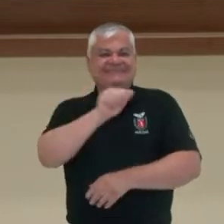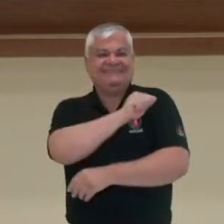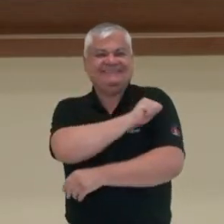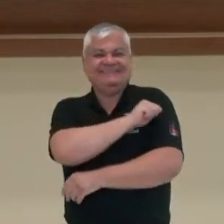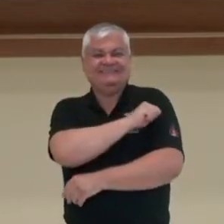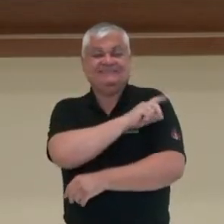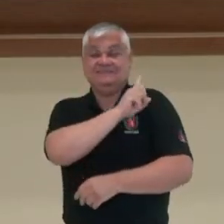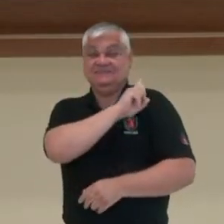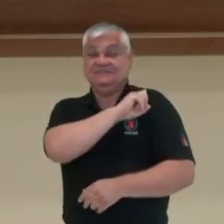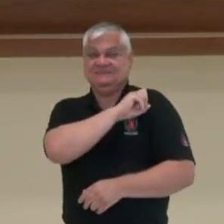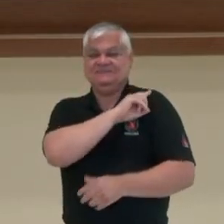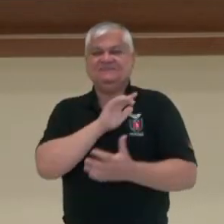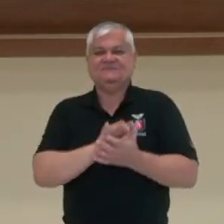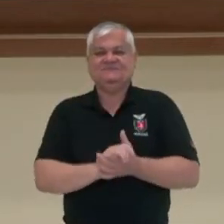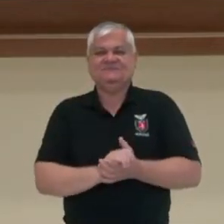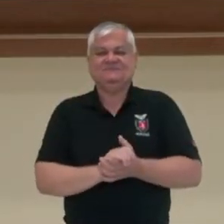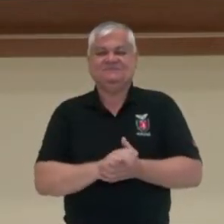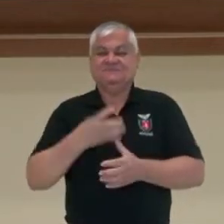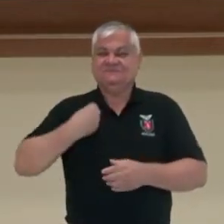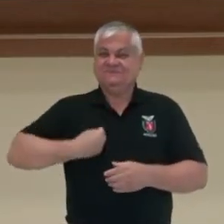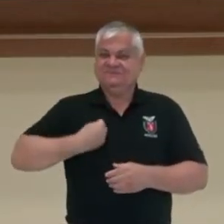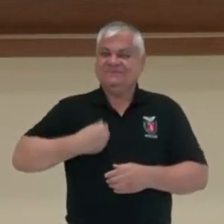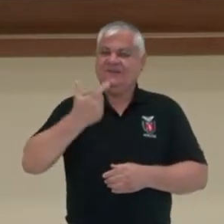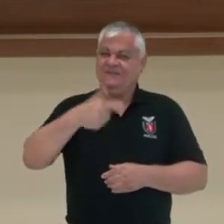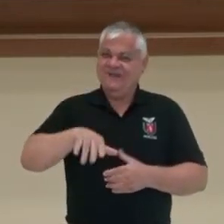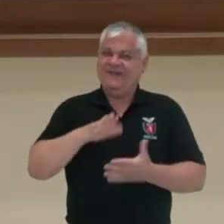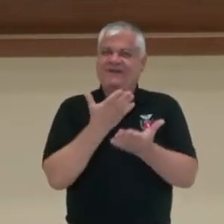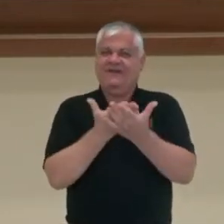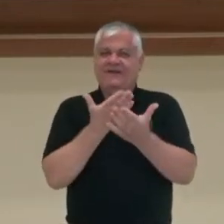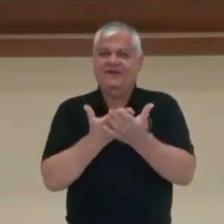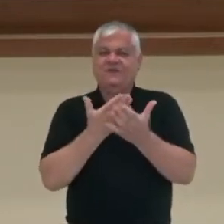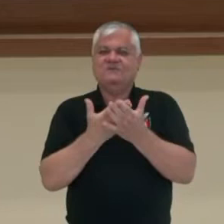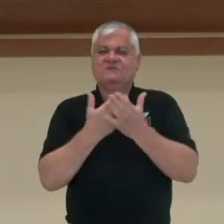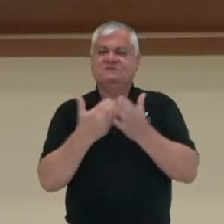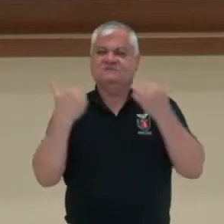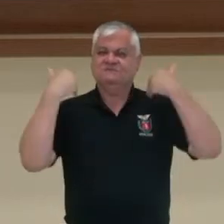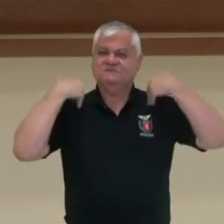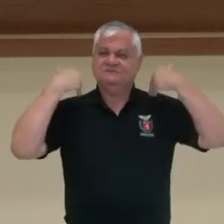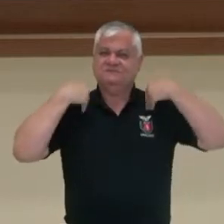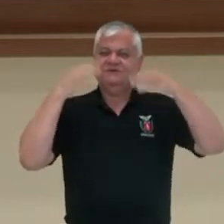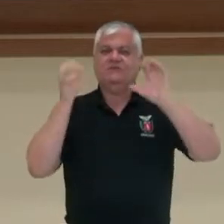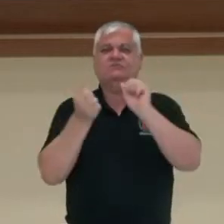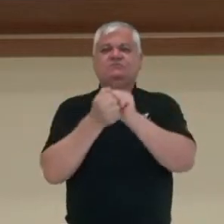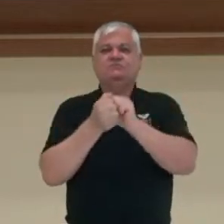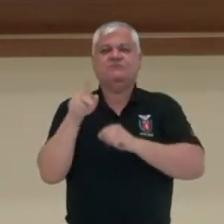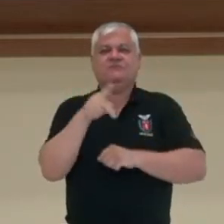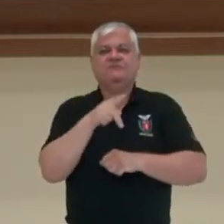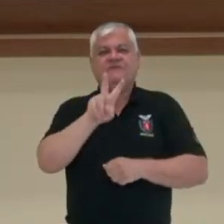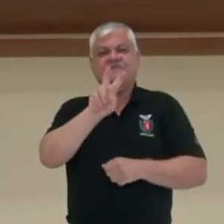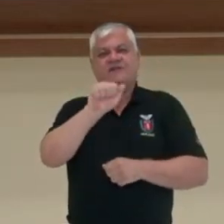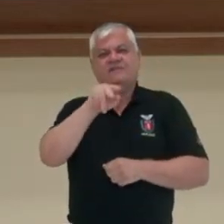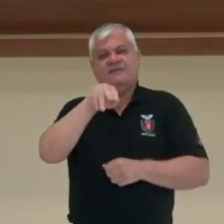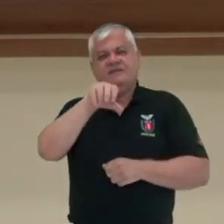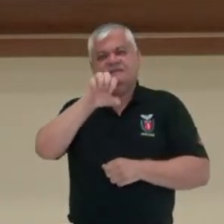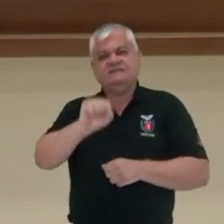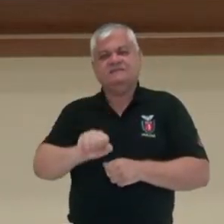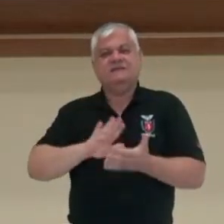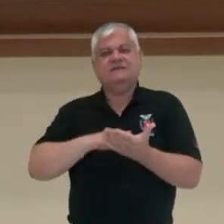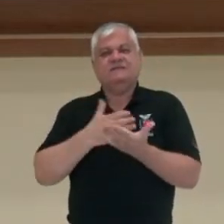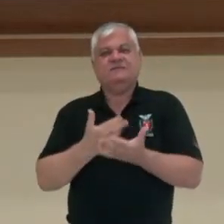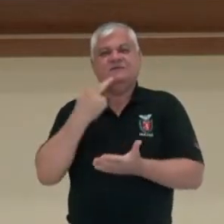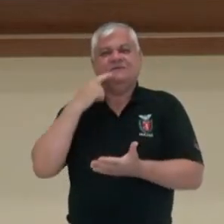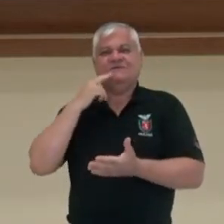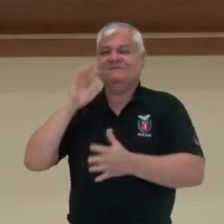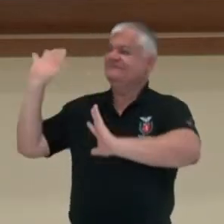estudantes da primeira série. Estamos aqui para mais uma aula de Educação Física, comigo, professora Vanessa, e também com o nosso